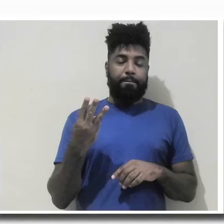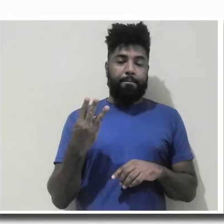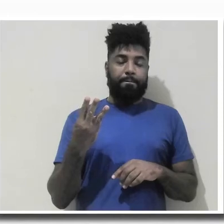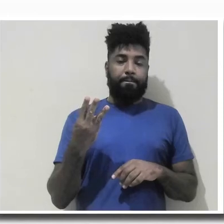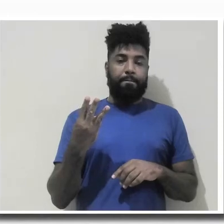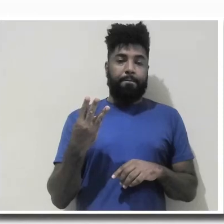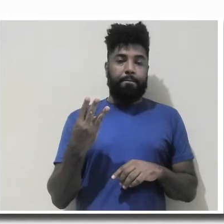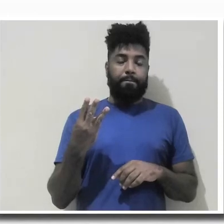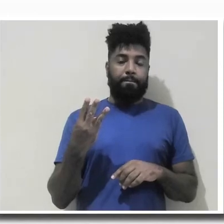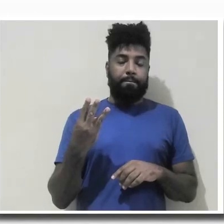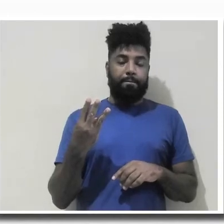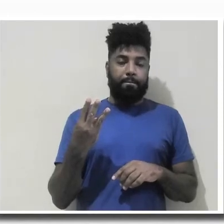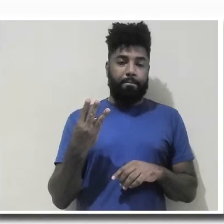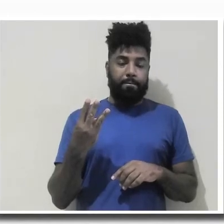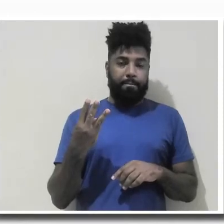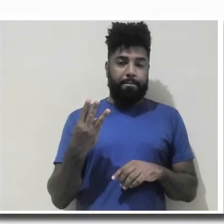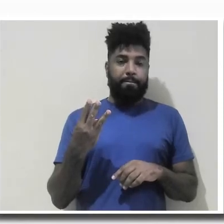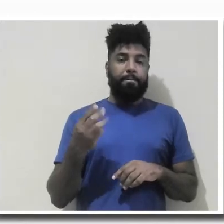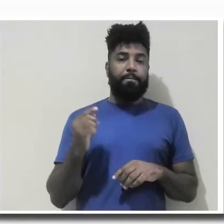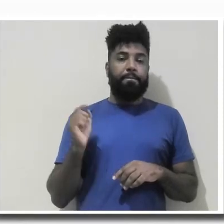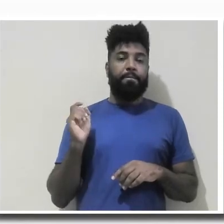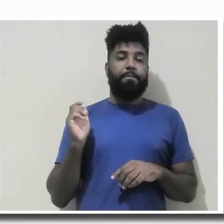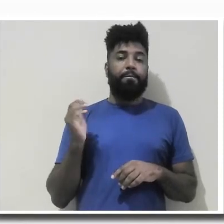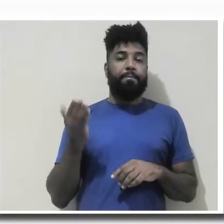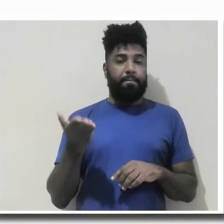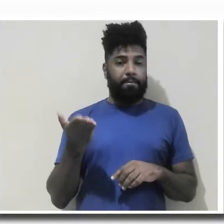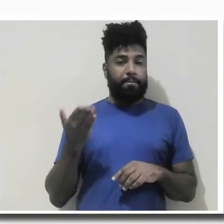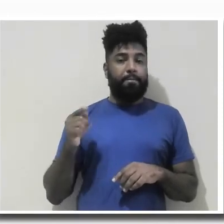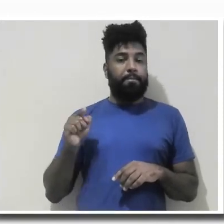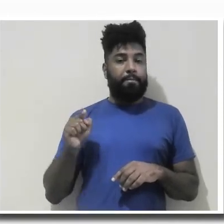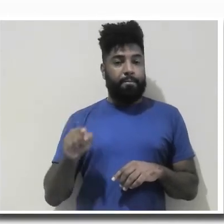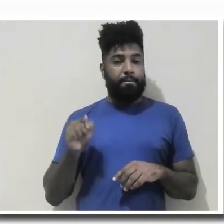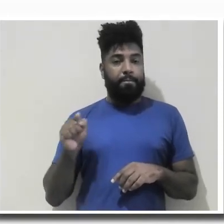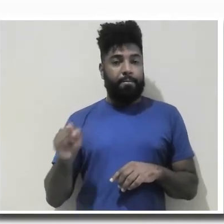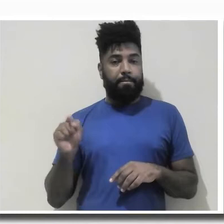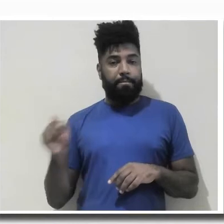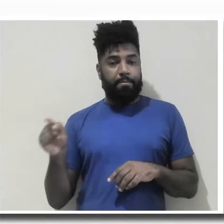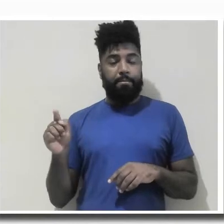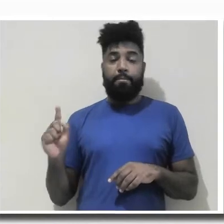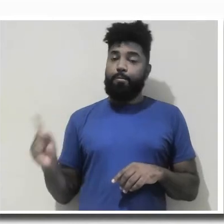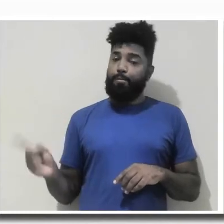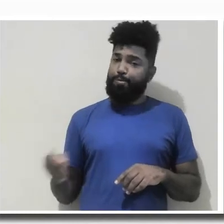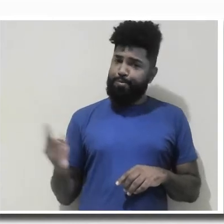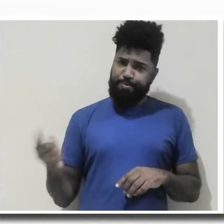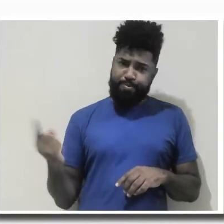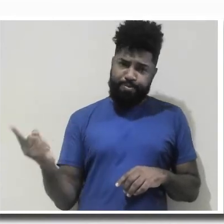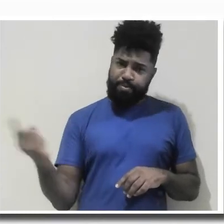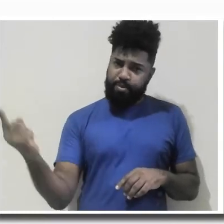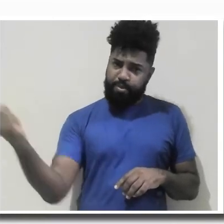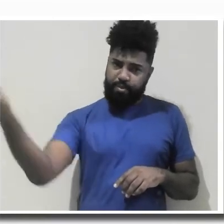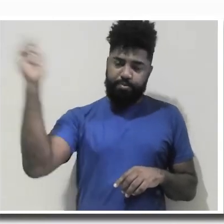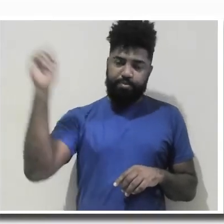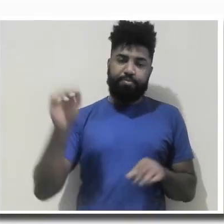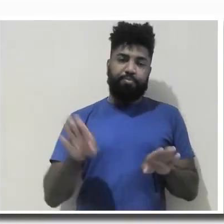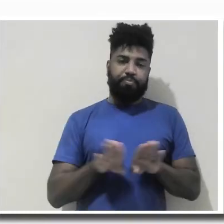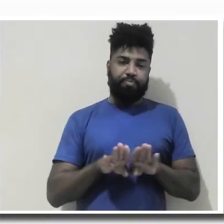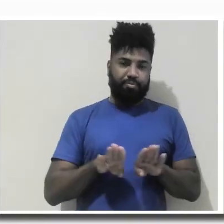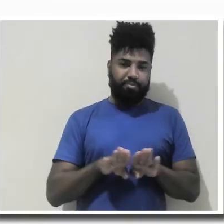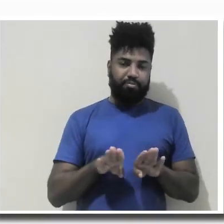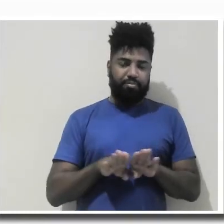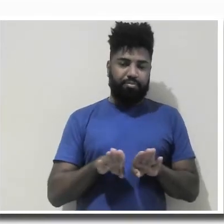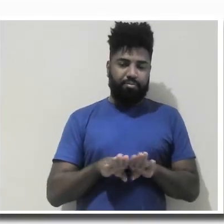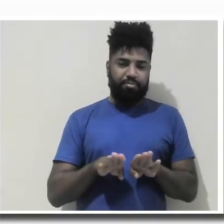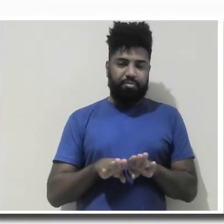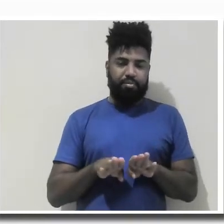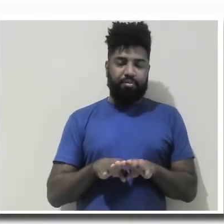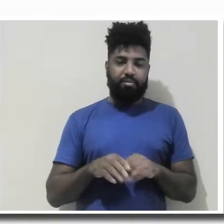e novamente ele tem infinitos elementos positivos. Então,